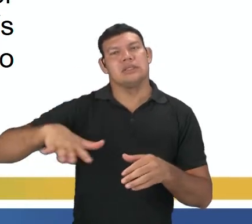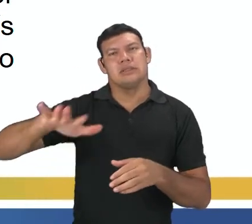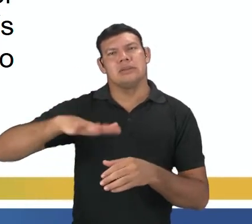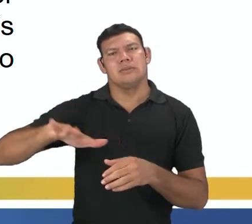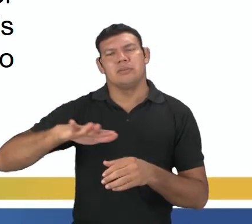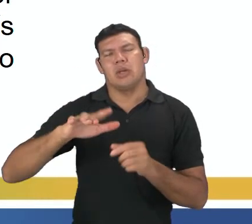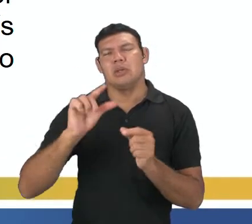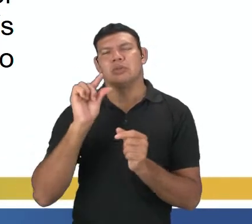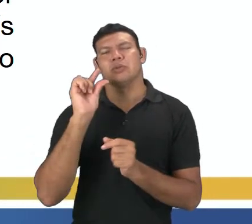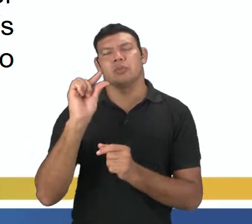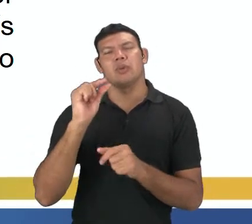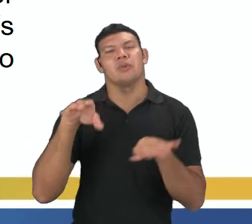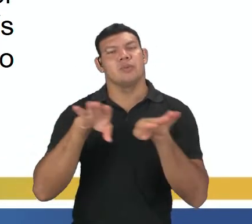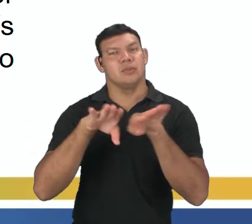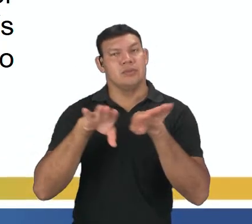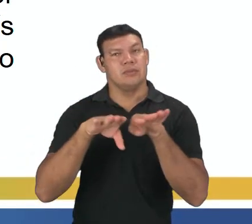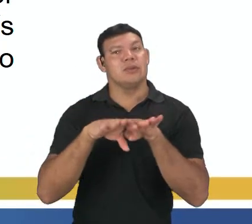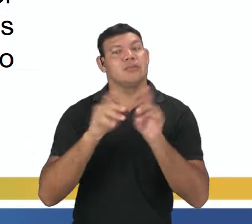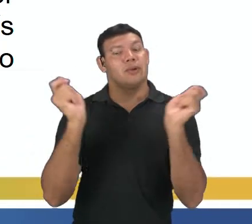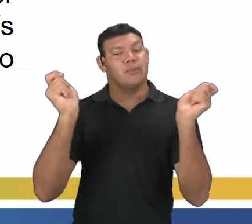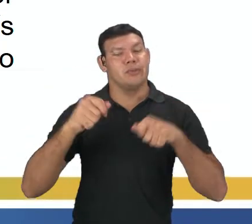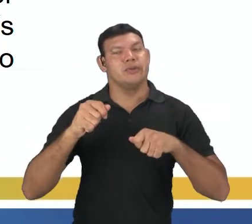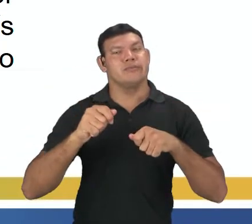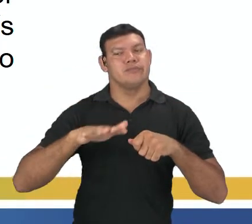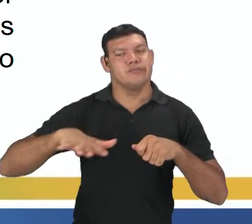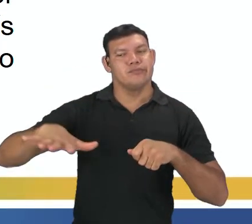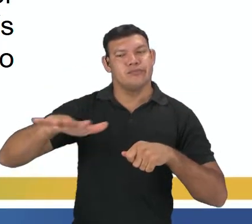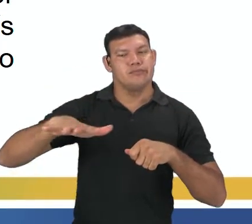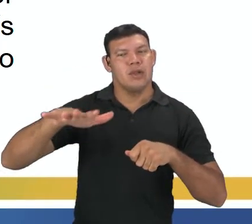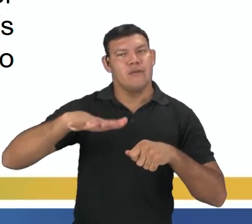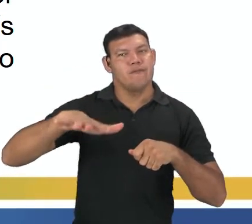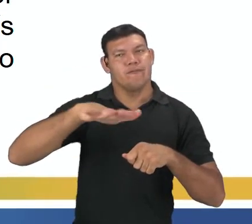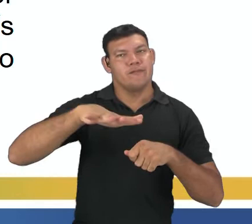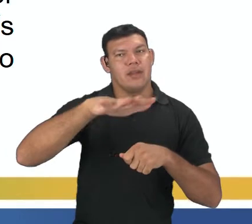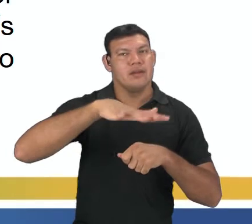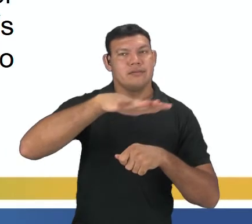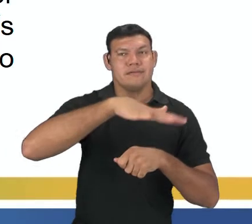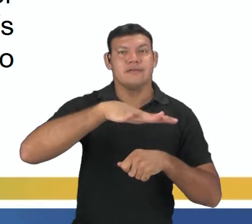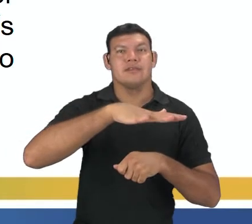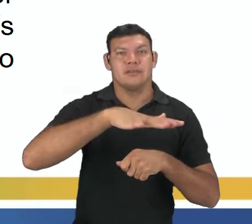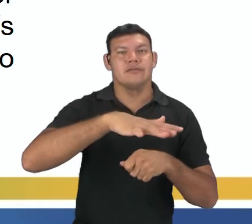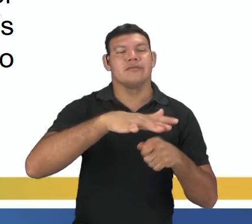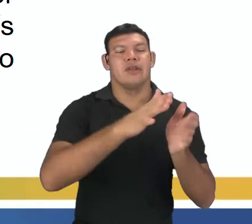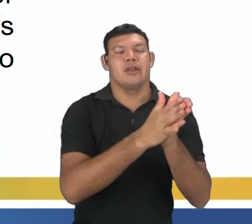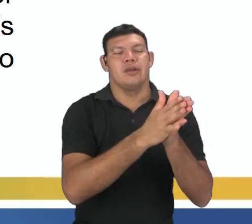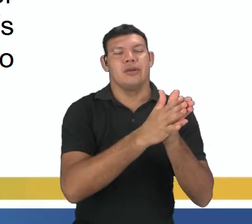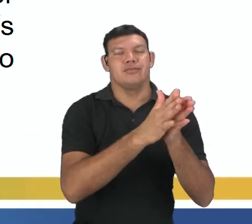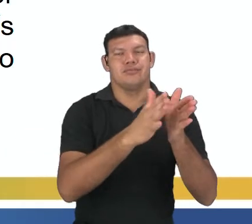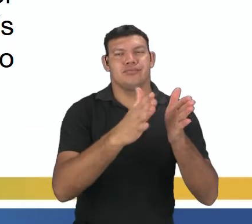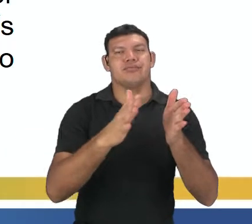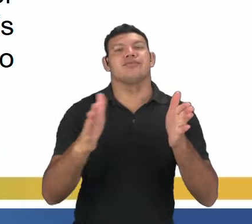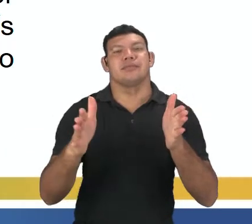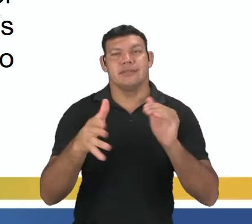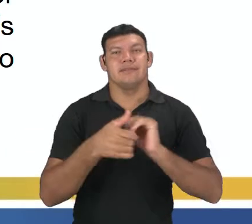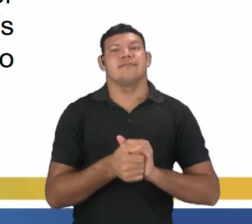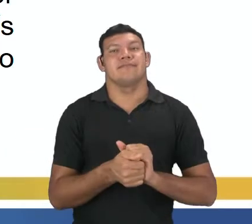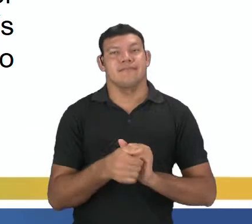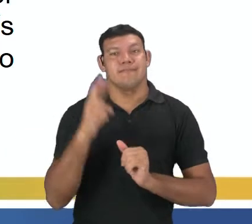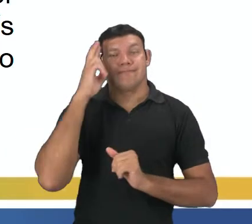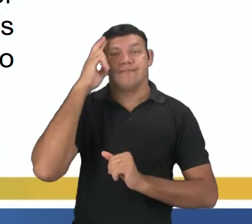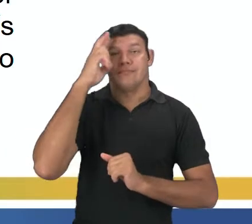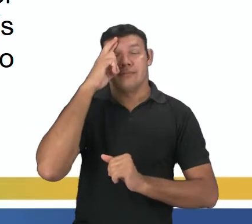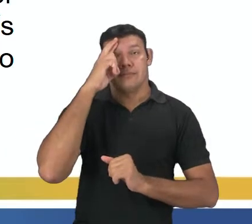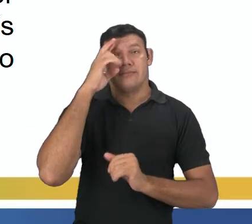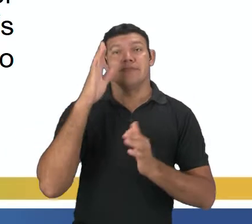Mas ainda é possível que muitos cenários sejam percorridos durante a história, podendo ser apenas um